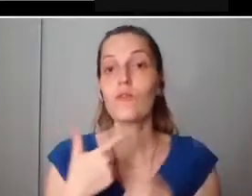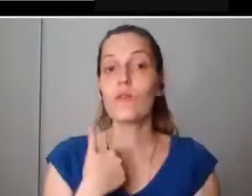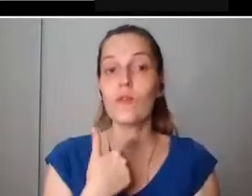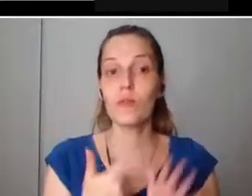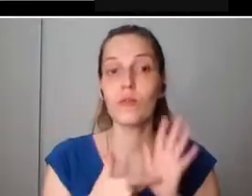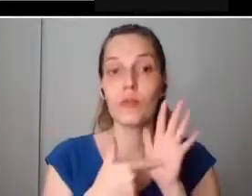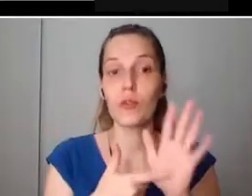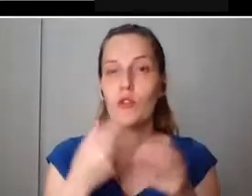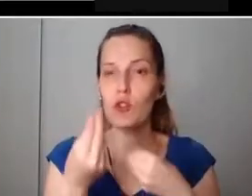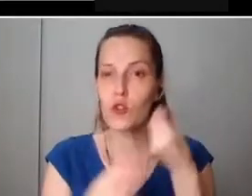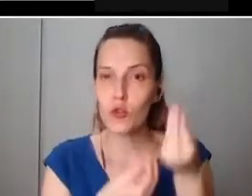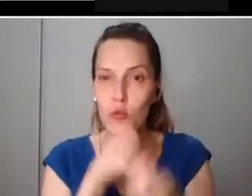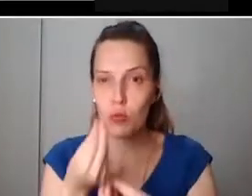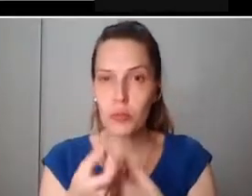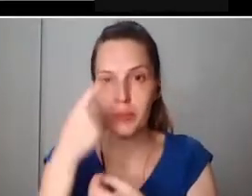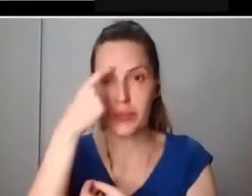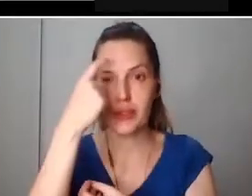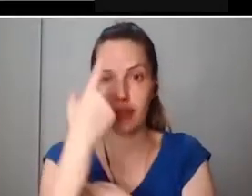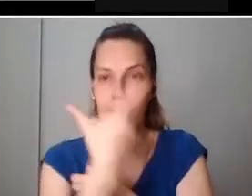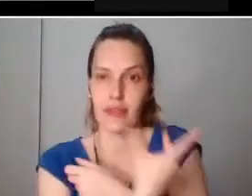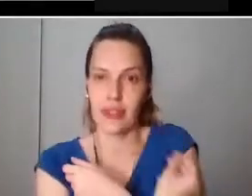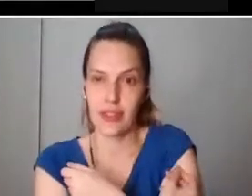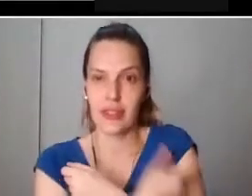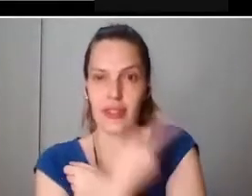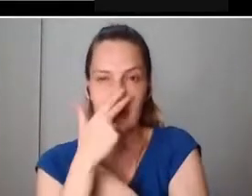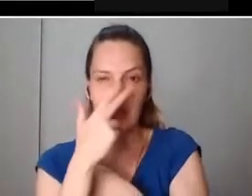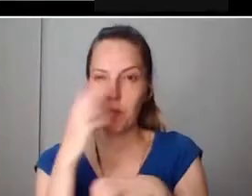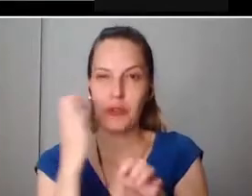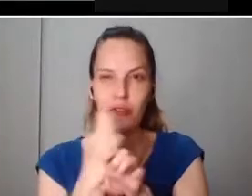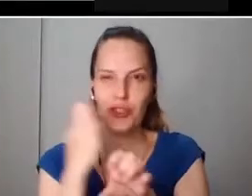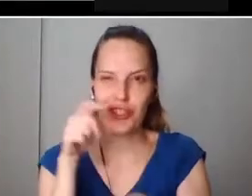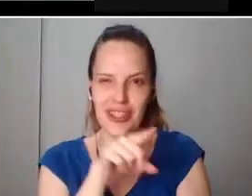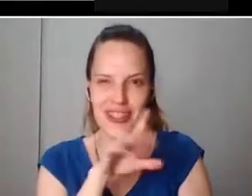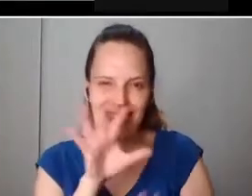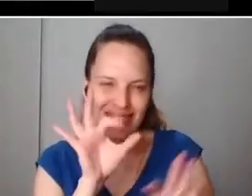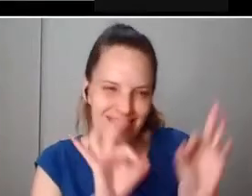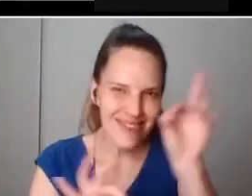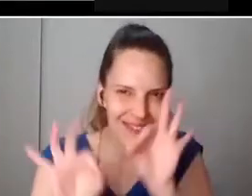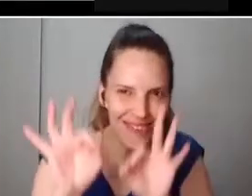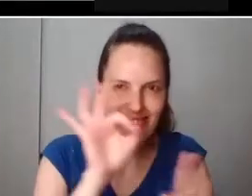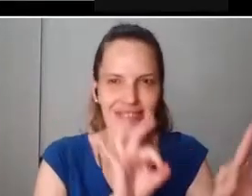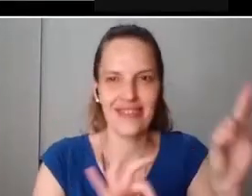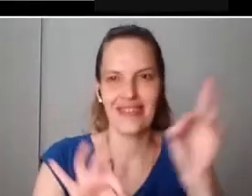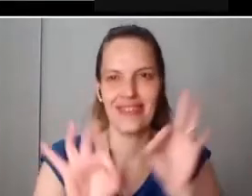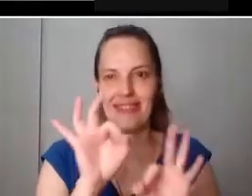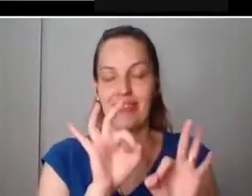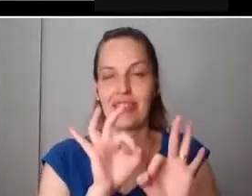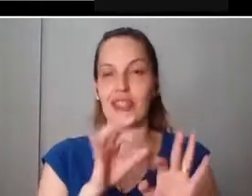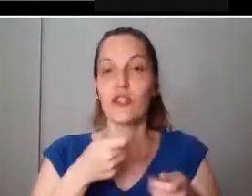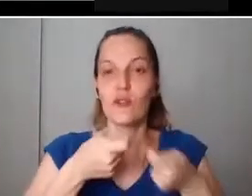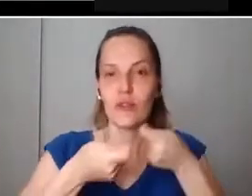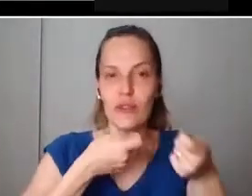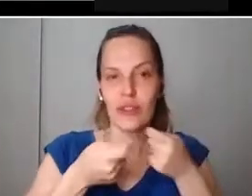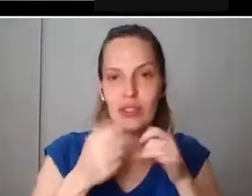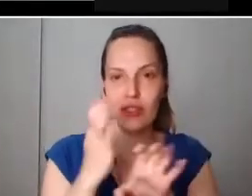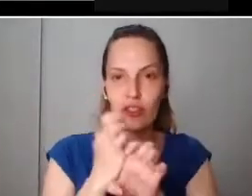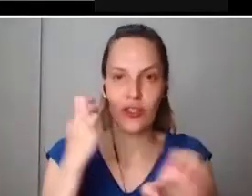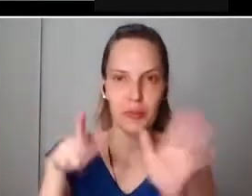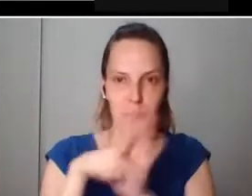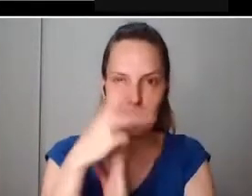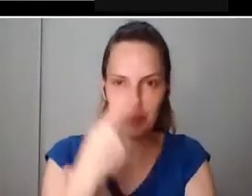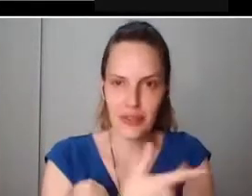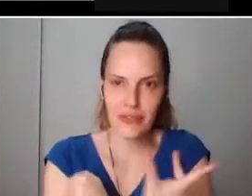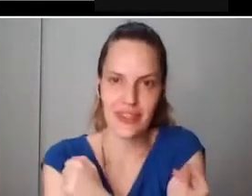engenheirada, né? A gente evoluiu muito na maneira de desenhar as vacinas. E controlar a engenharia das vacinas,